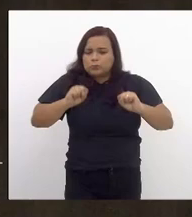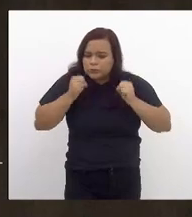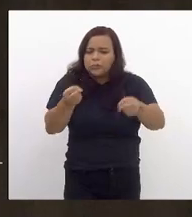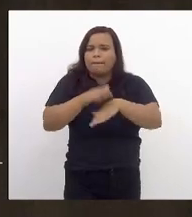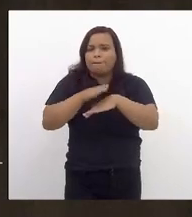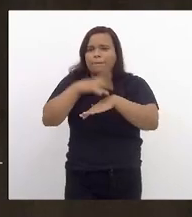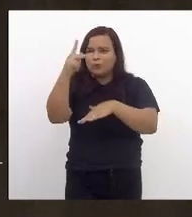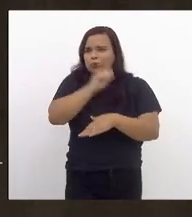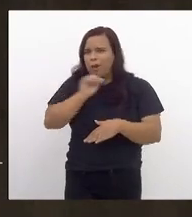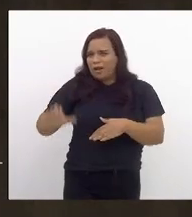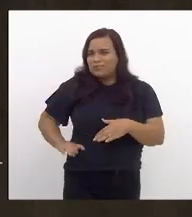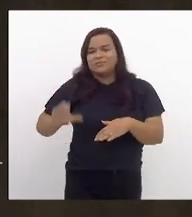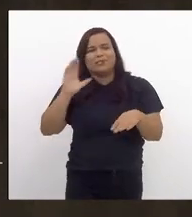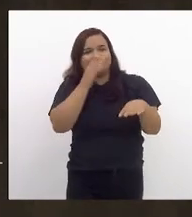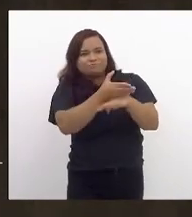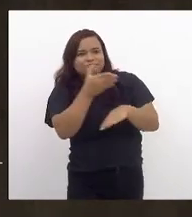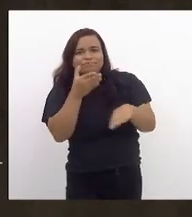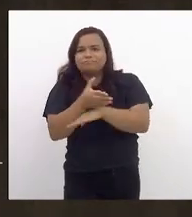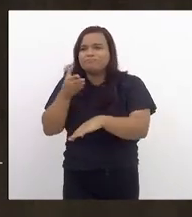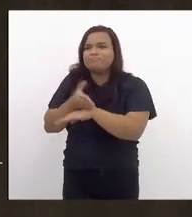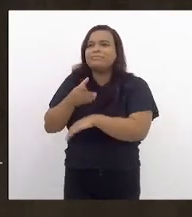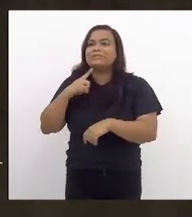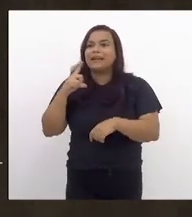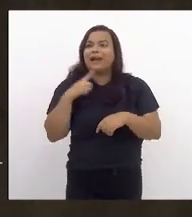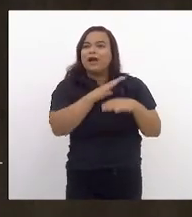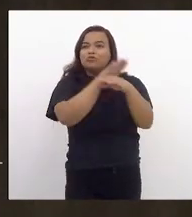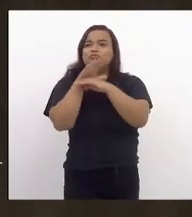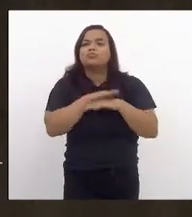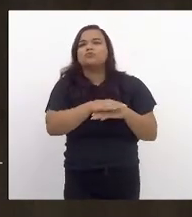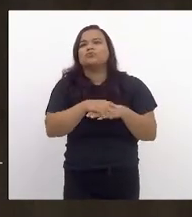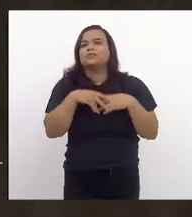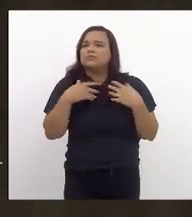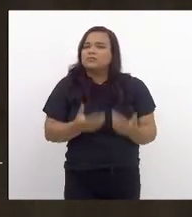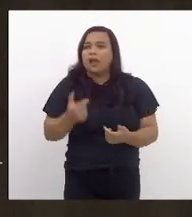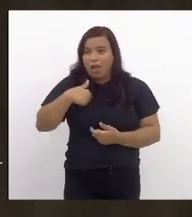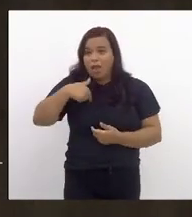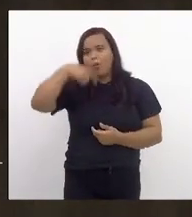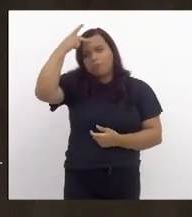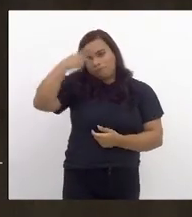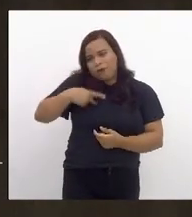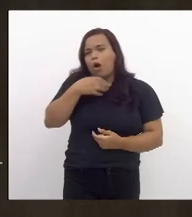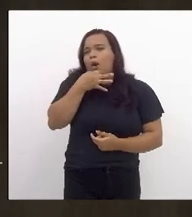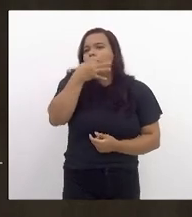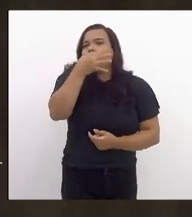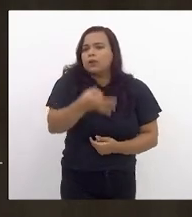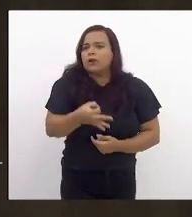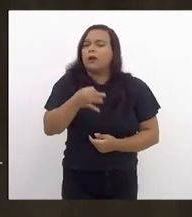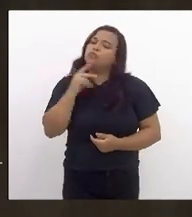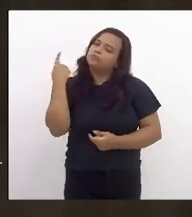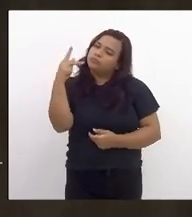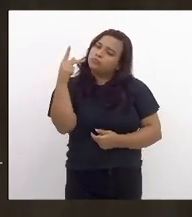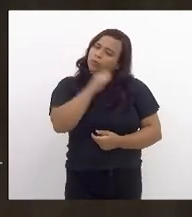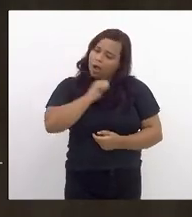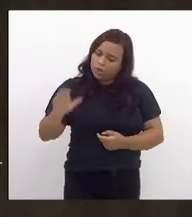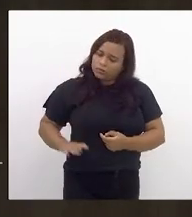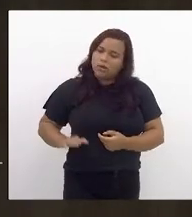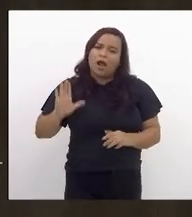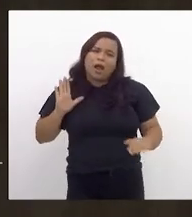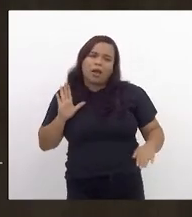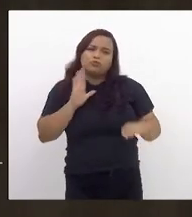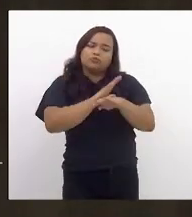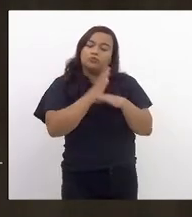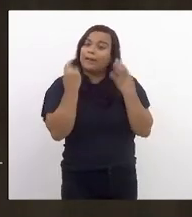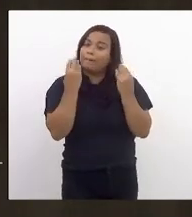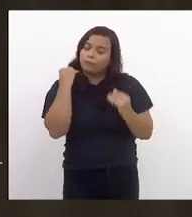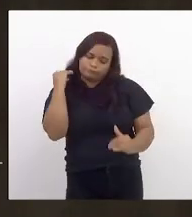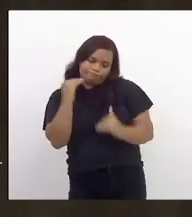mão, o que faz com que eu diga, no campo pessoal, Vossa Excelência tem contribuído muito para o desenvolvimento do Rio de Janeiro, tem